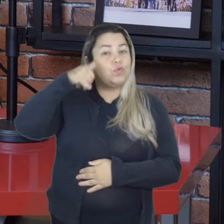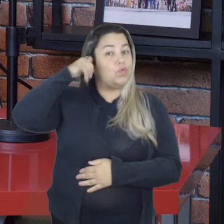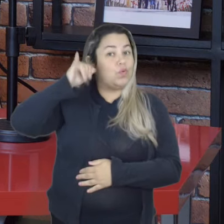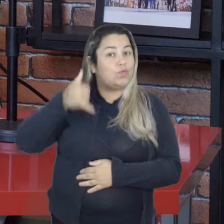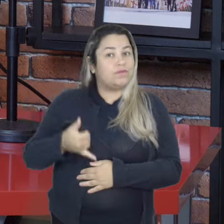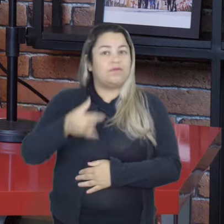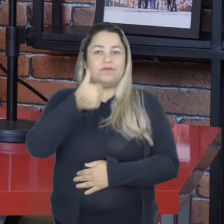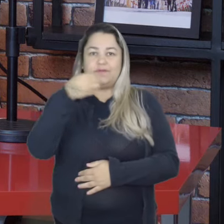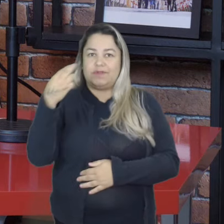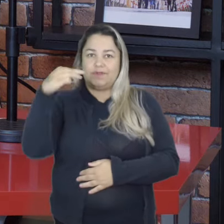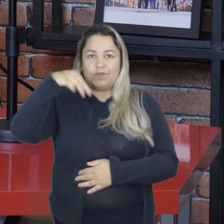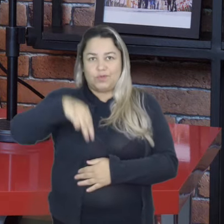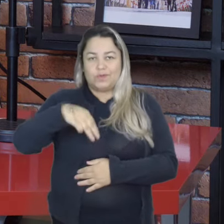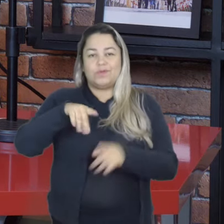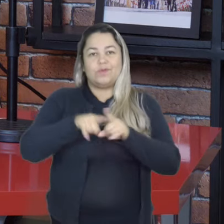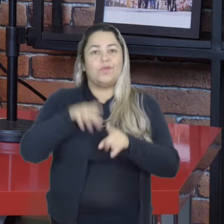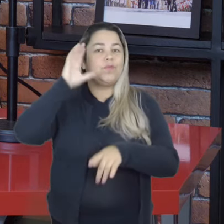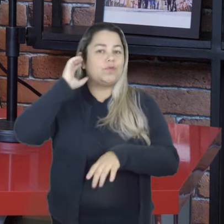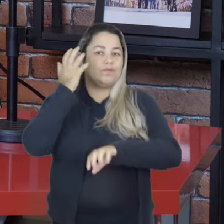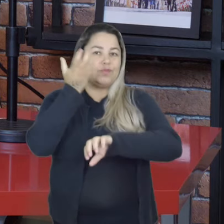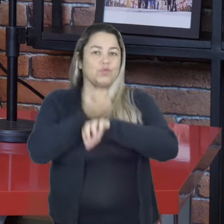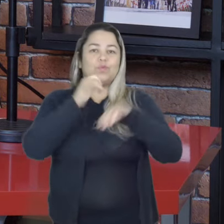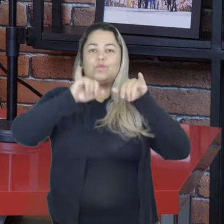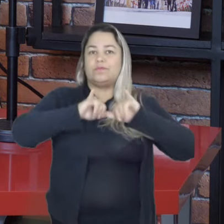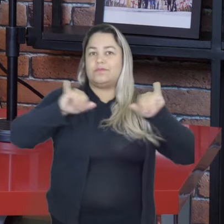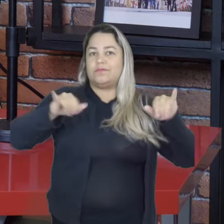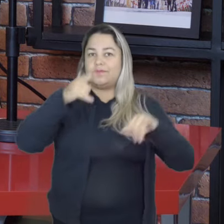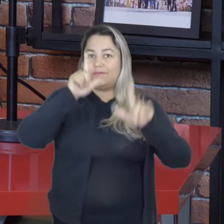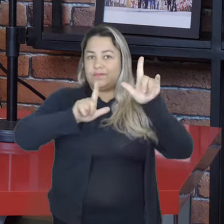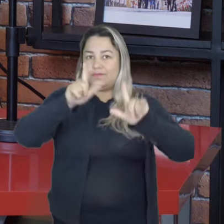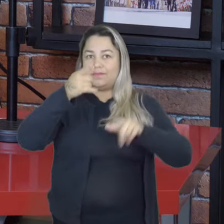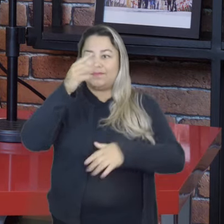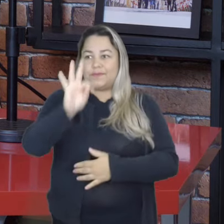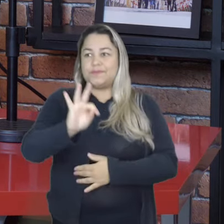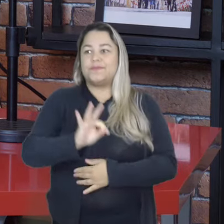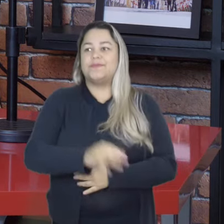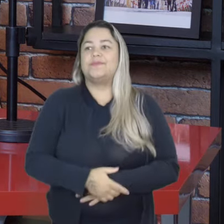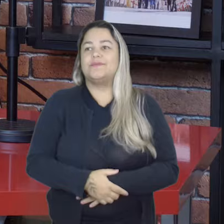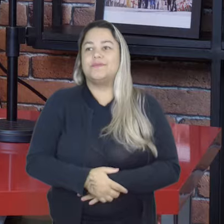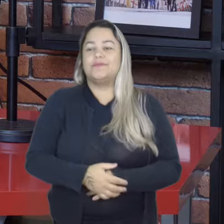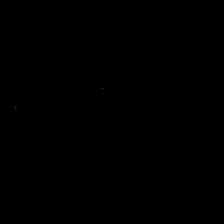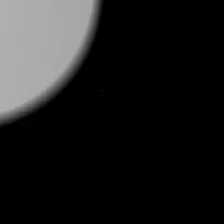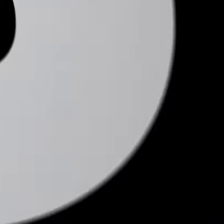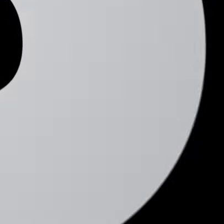Eu sou Ju Matos e esse é o 13 Minutos, seu podcast semanal de notícias da TV PT.